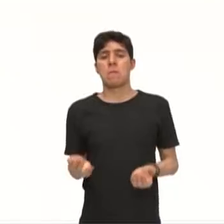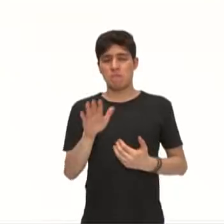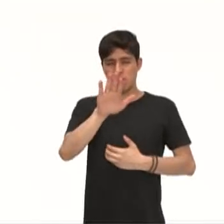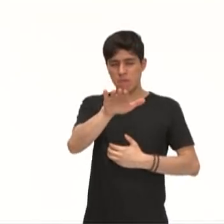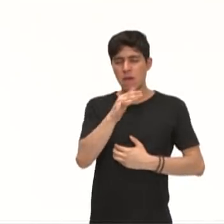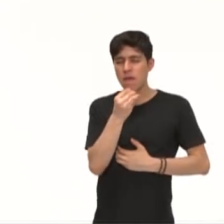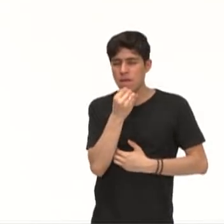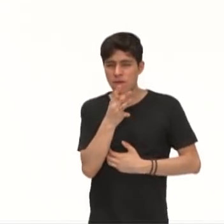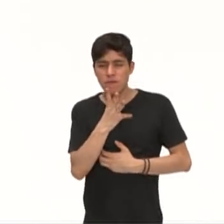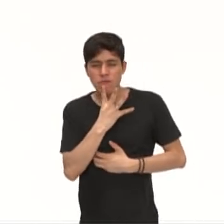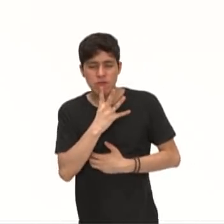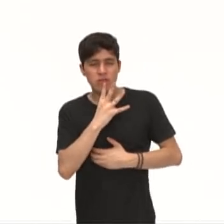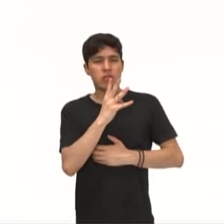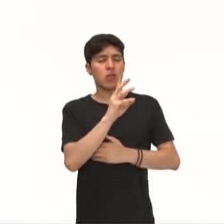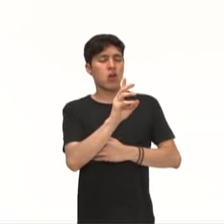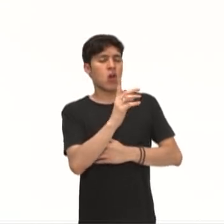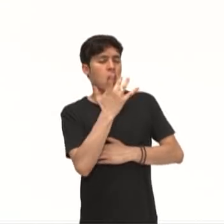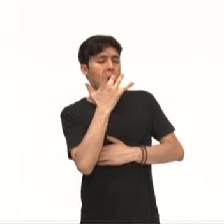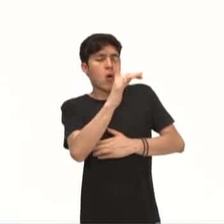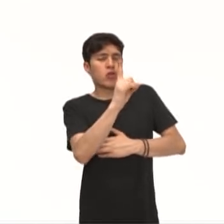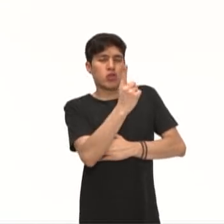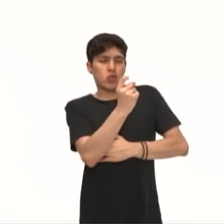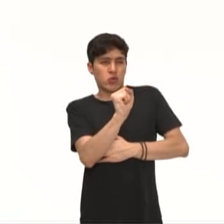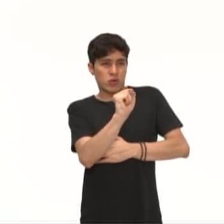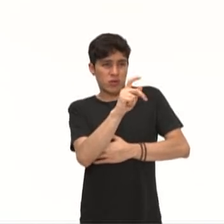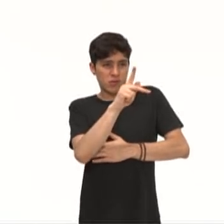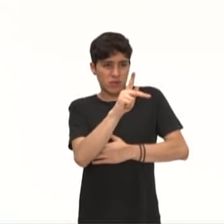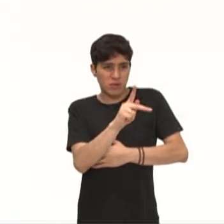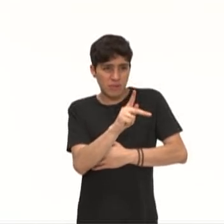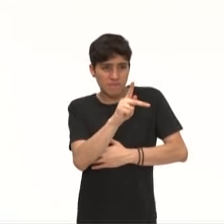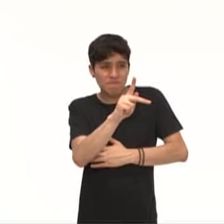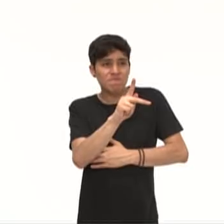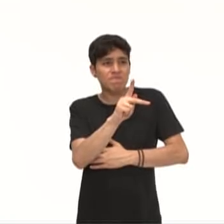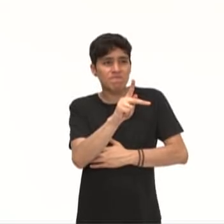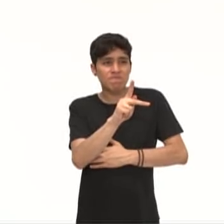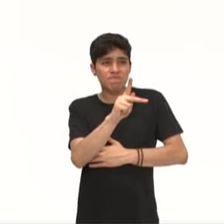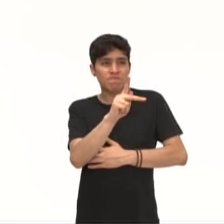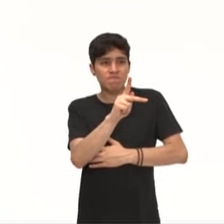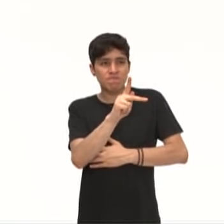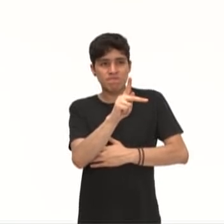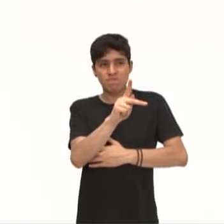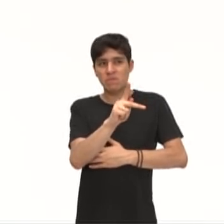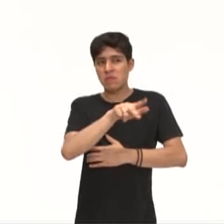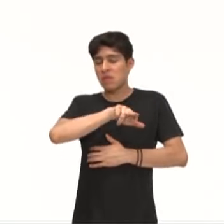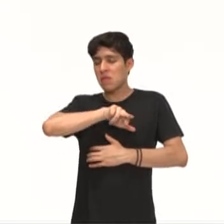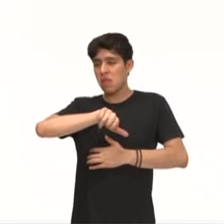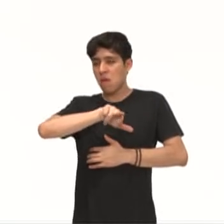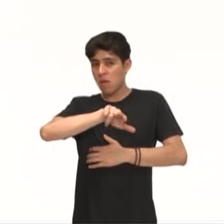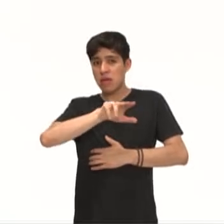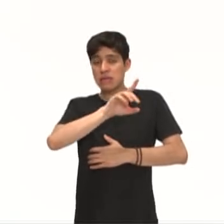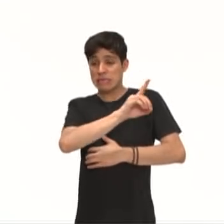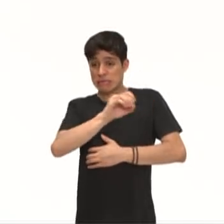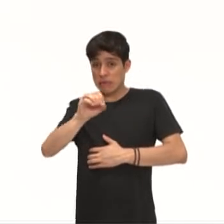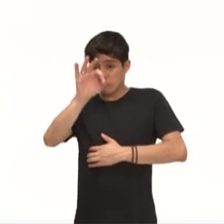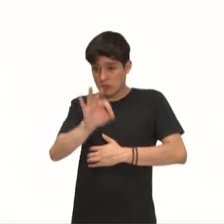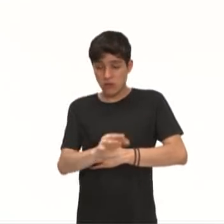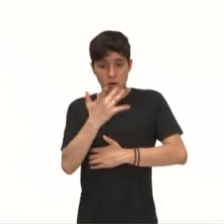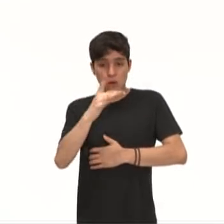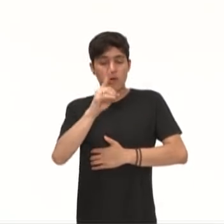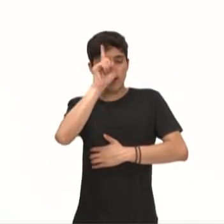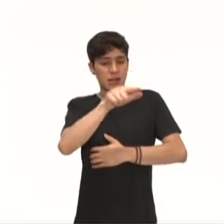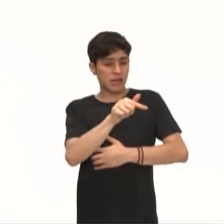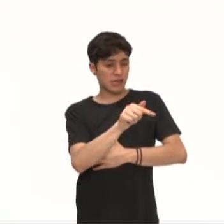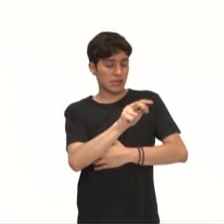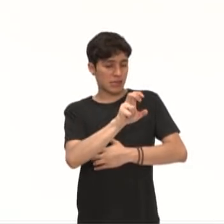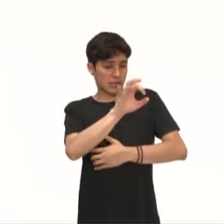você já viu falar do ouro 18 quilates, né? Com certeza, você já viu falar. Ele não é 100% ouro, ele é